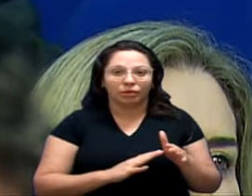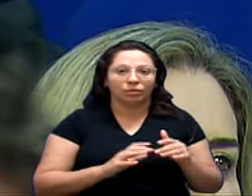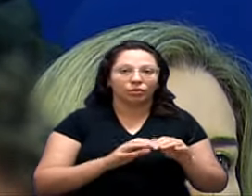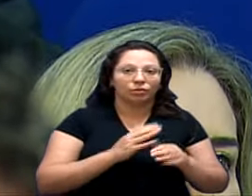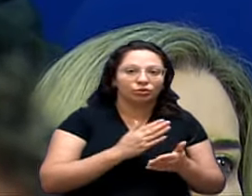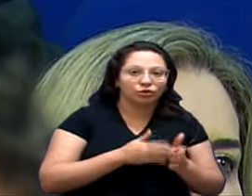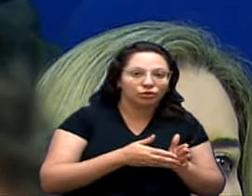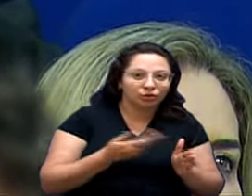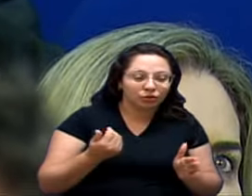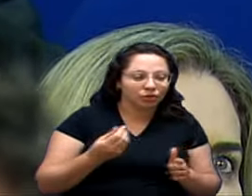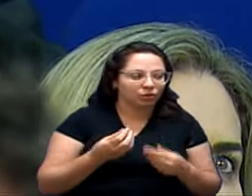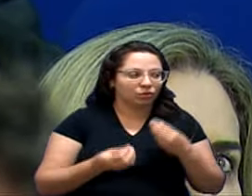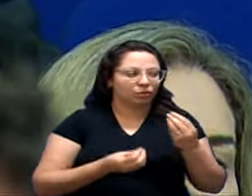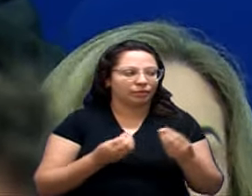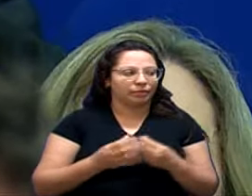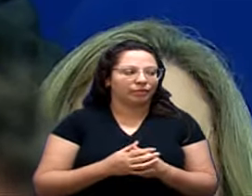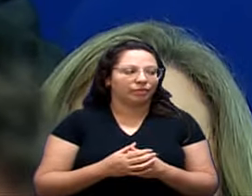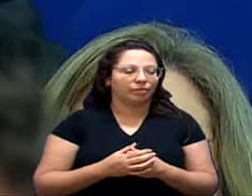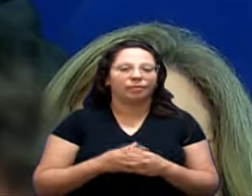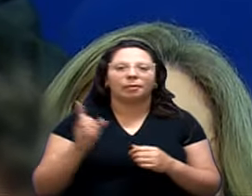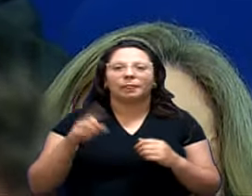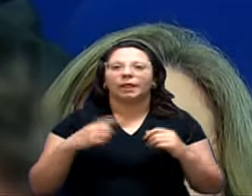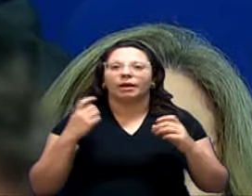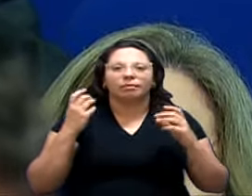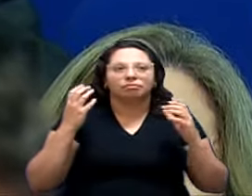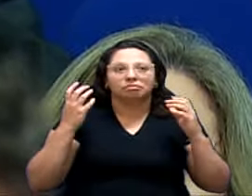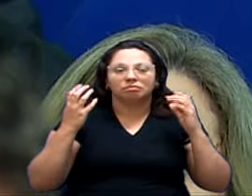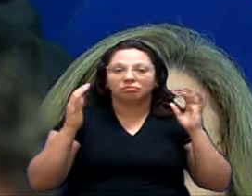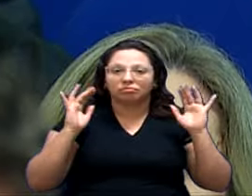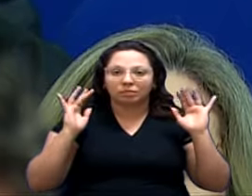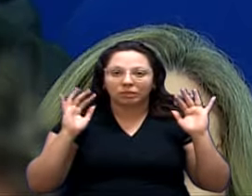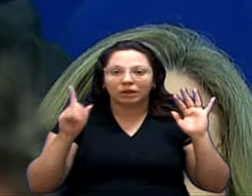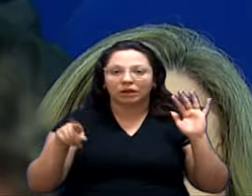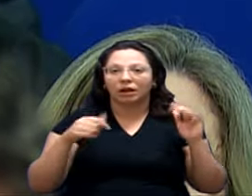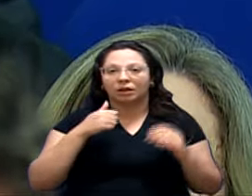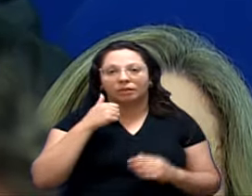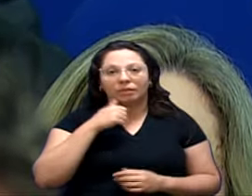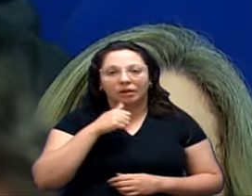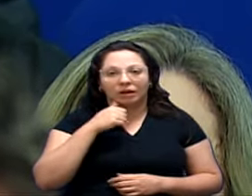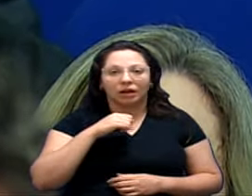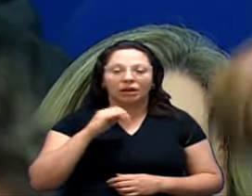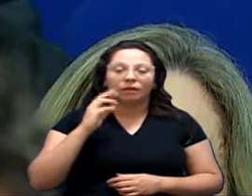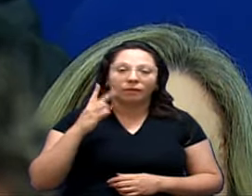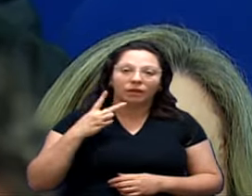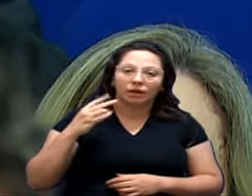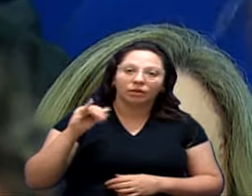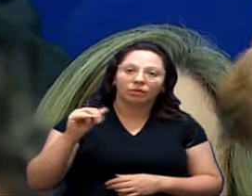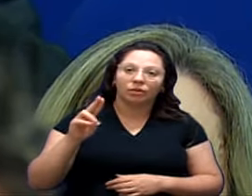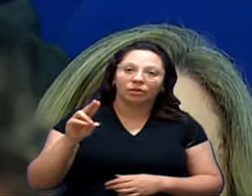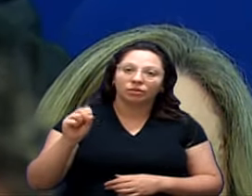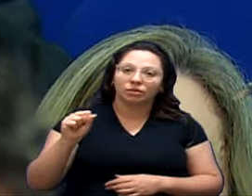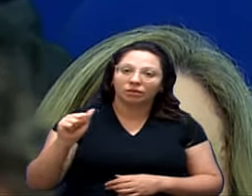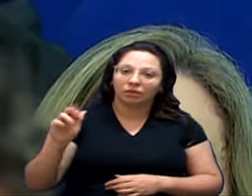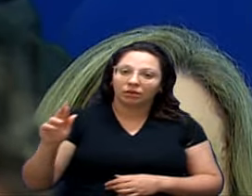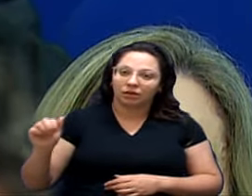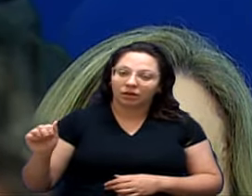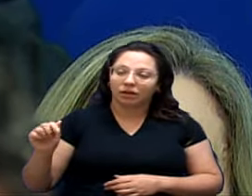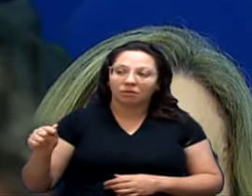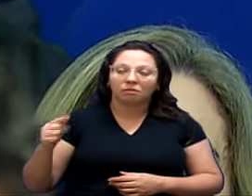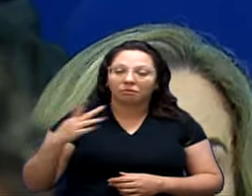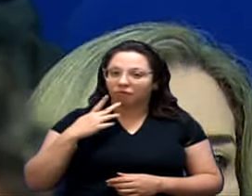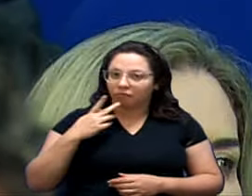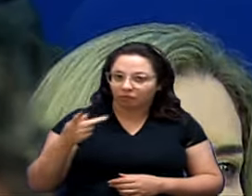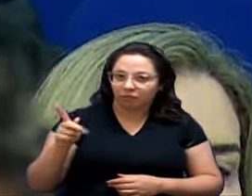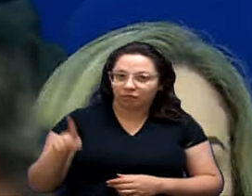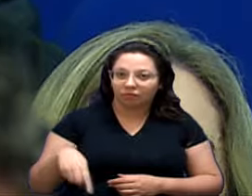Então esse esse raciocínio é o que a a Jussara tava pedindo só que se não tiver os dois para comparar